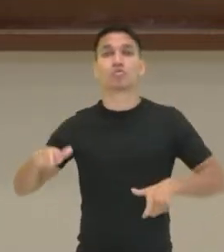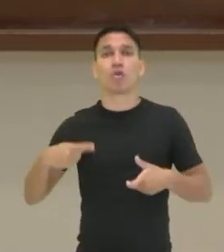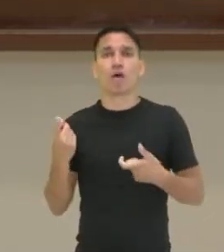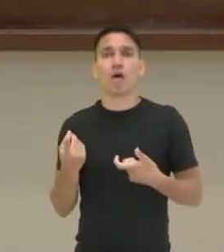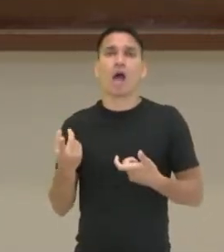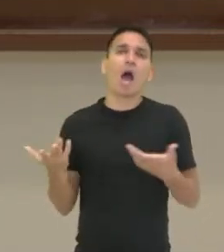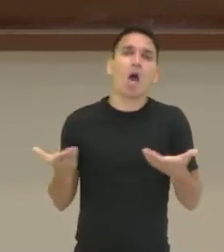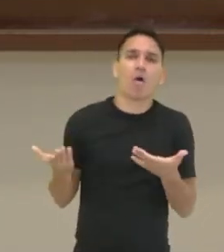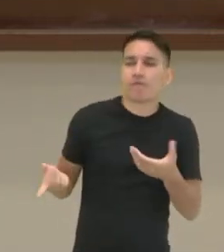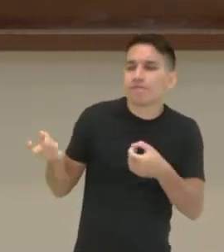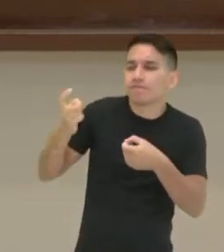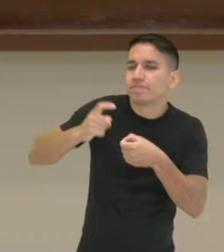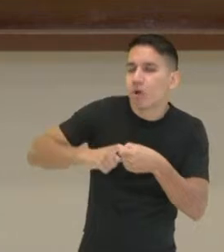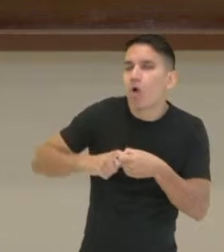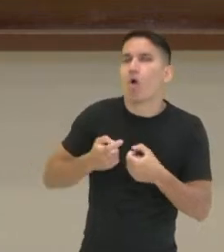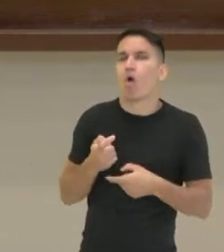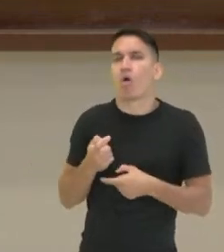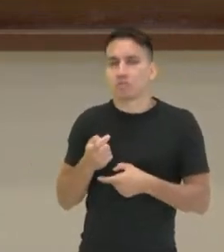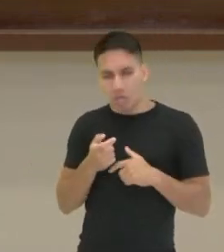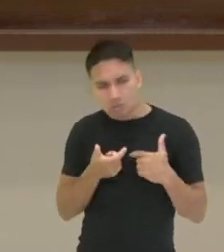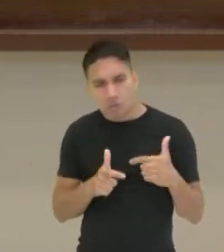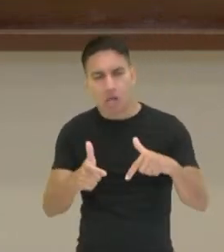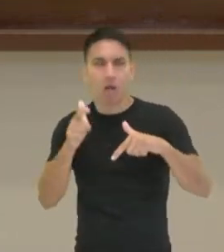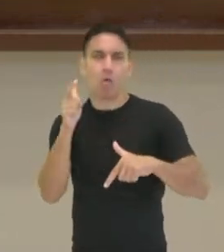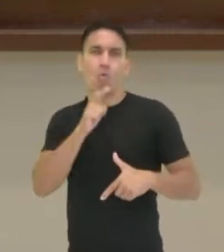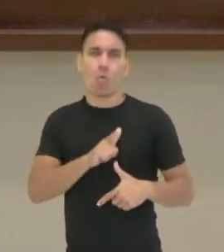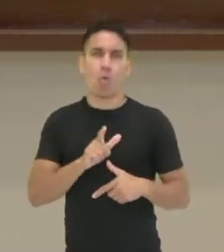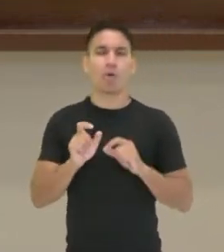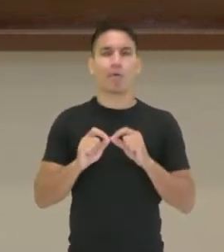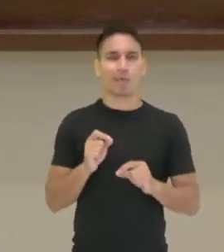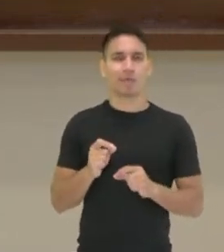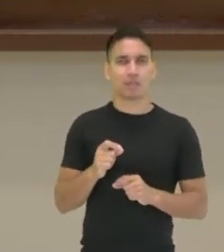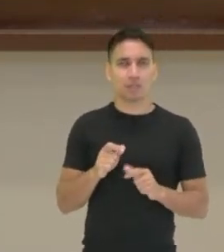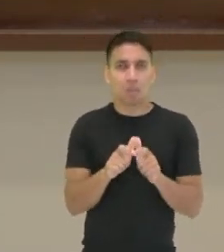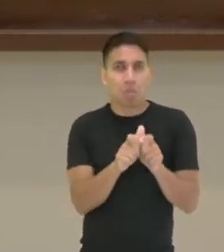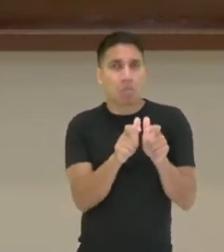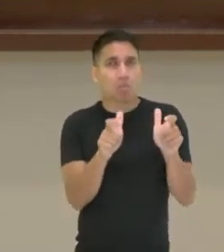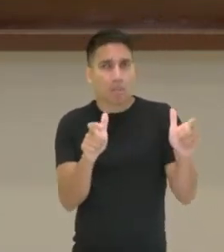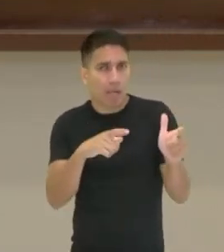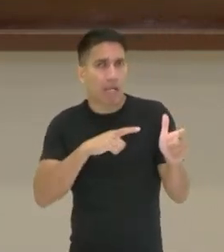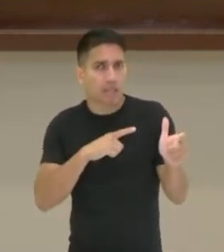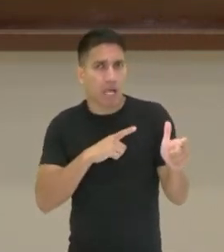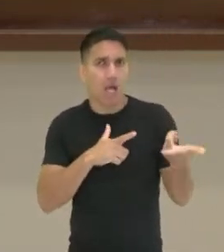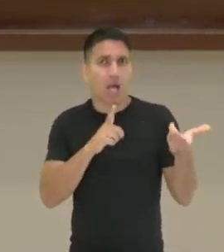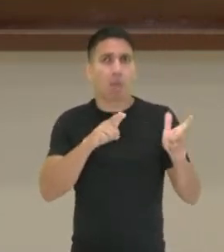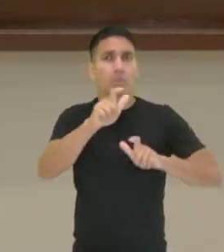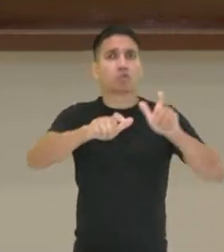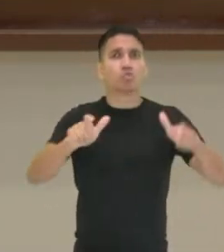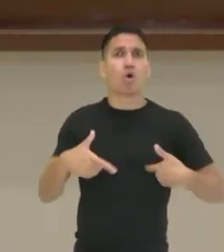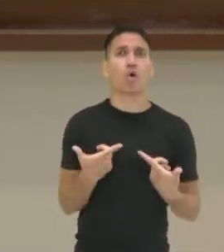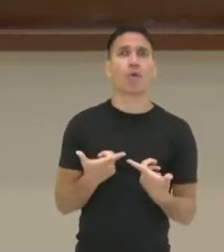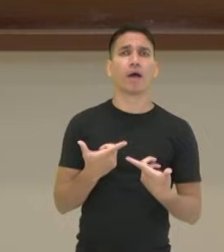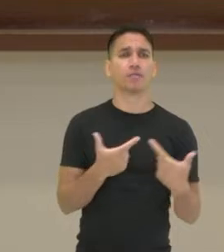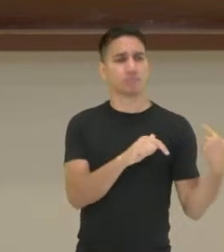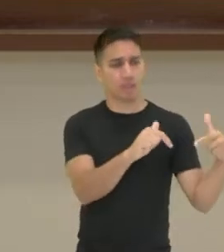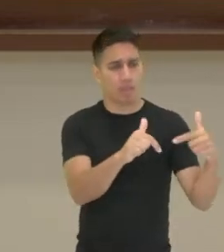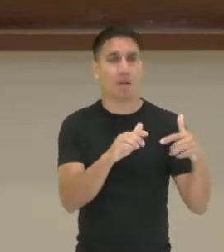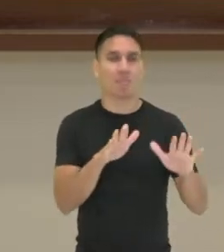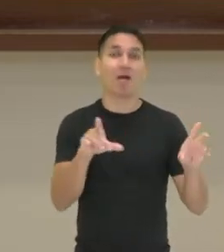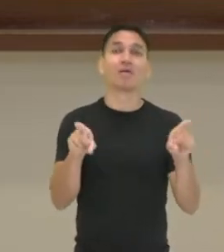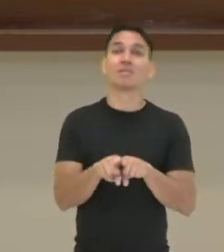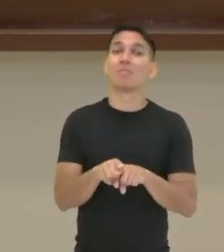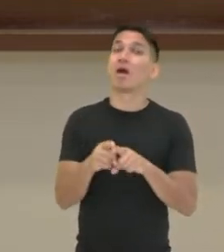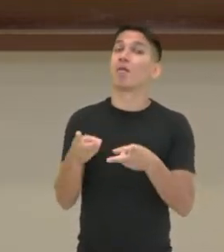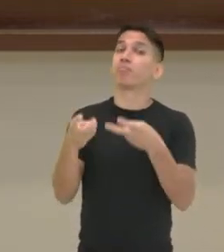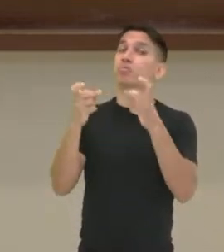aos pouquinhos, né, para o mercado de trabalho, então está tendo um aumento de população ocupada, só que também a gente tem